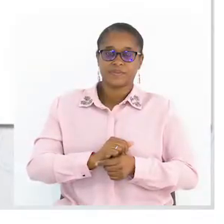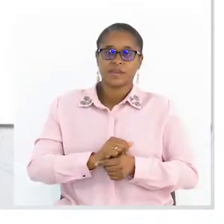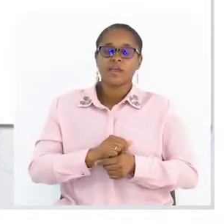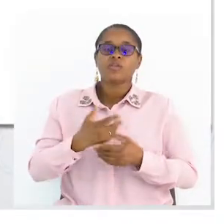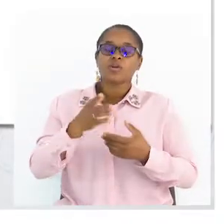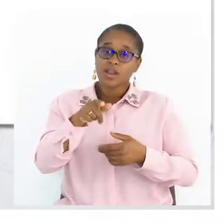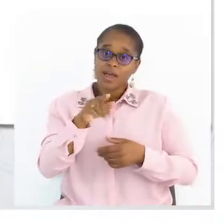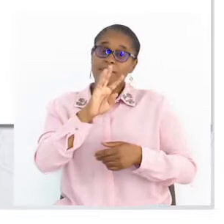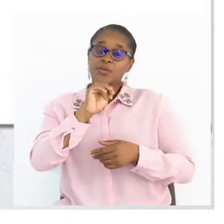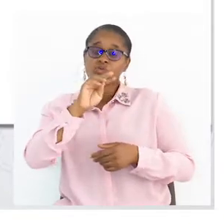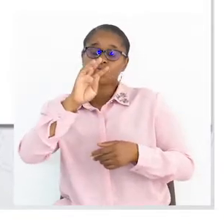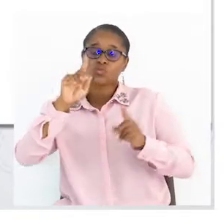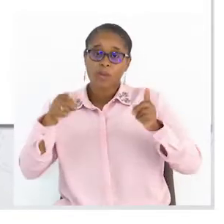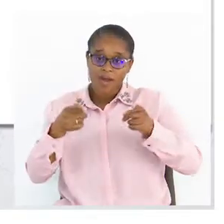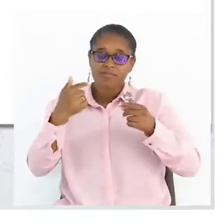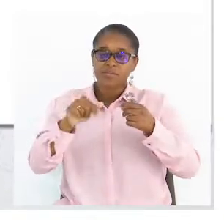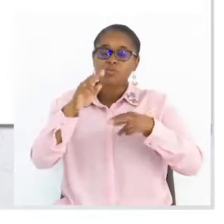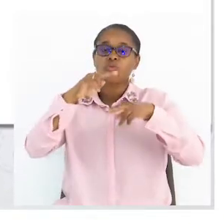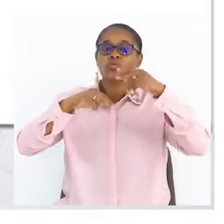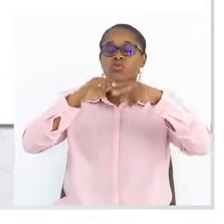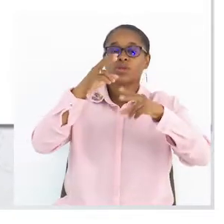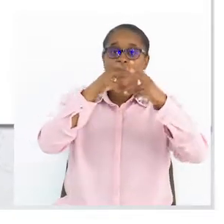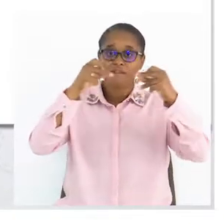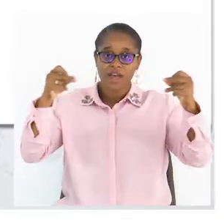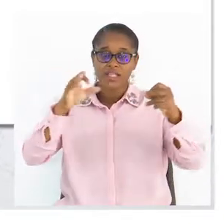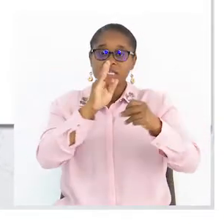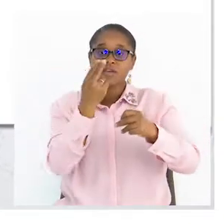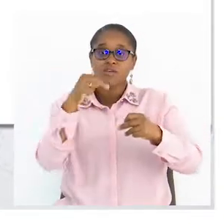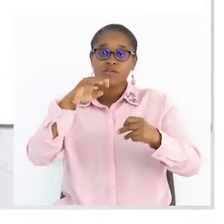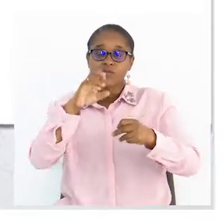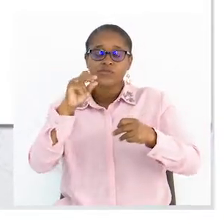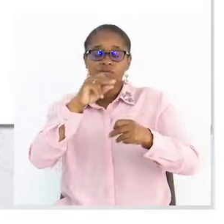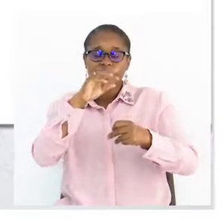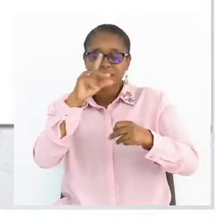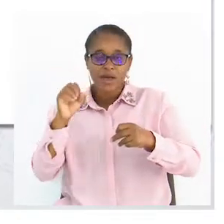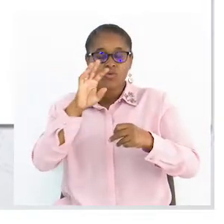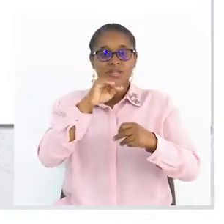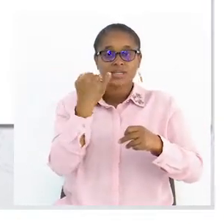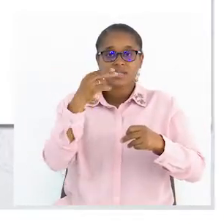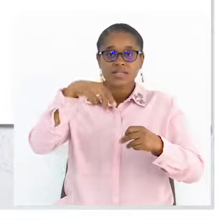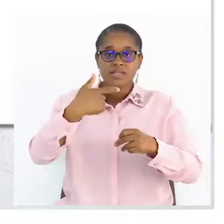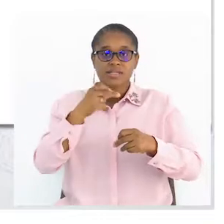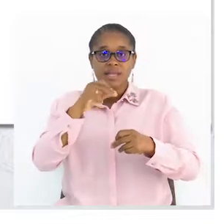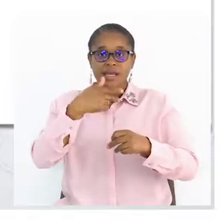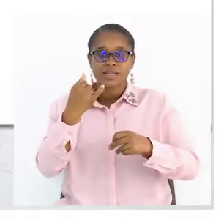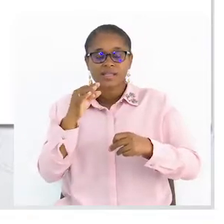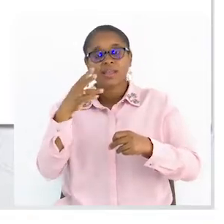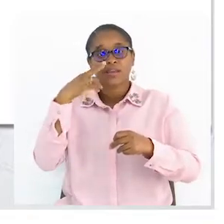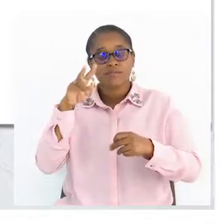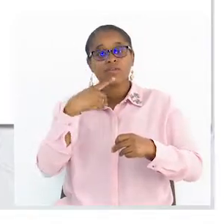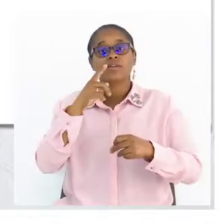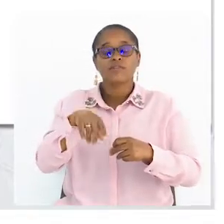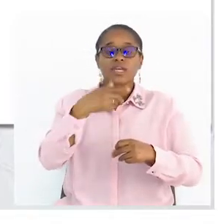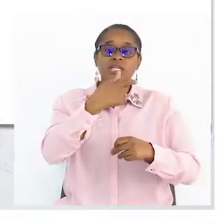Para o sumário temos os constituintes da frase, função sintática, vamos fazer uma revisão, tipos de